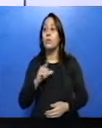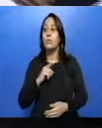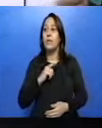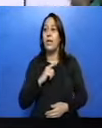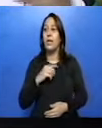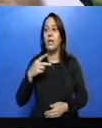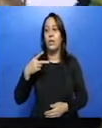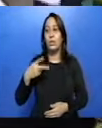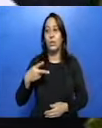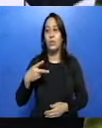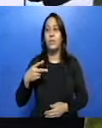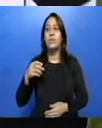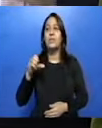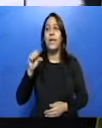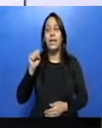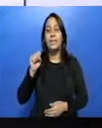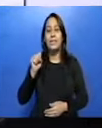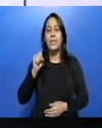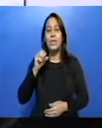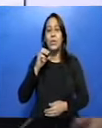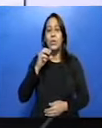fica S.